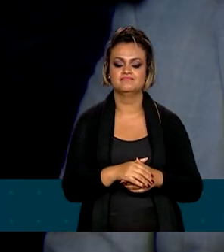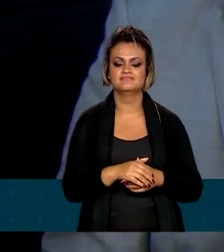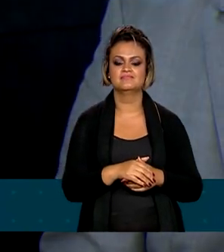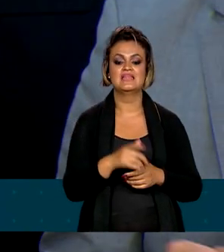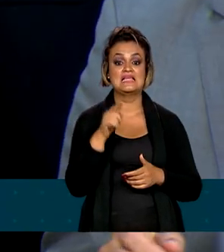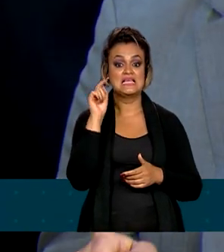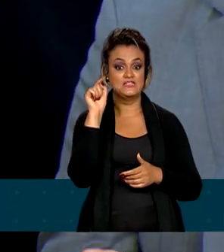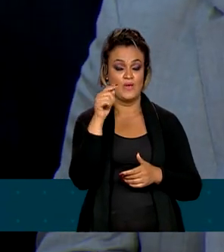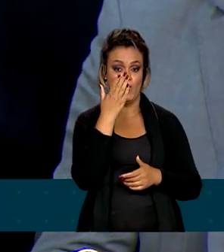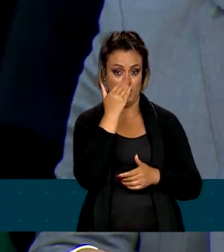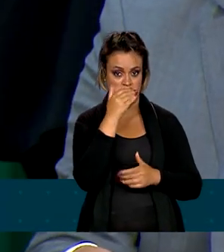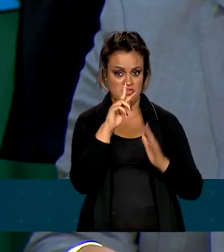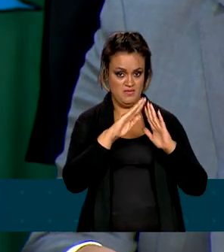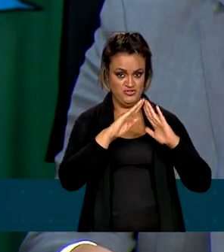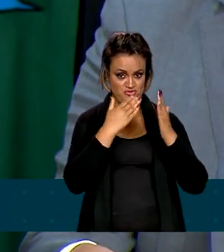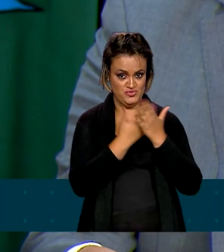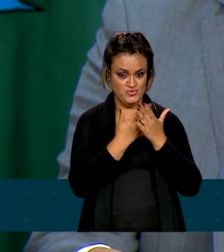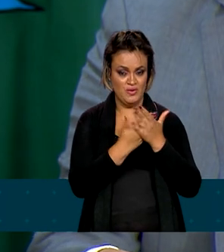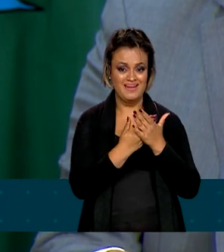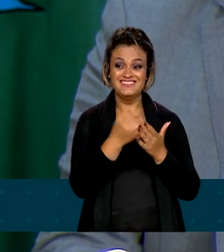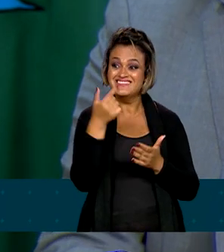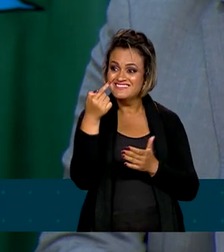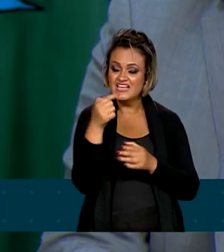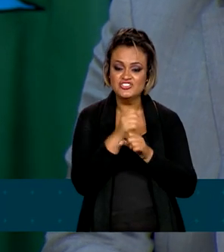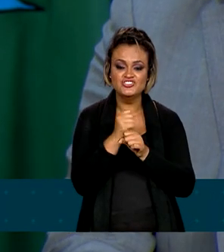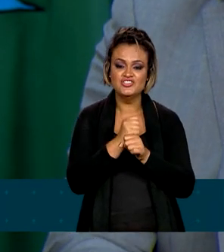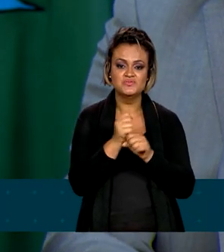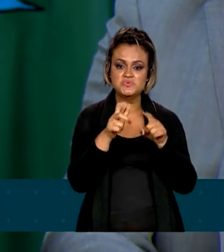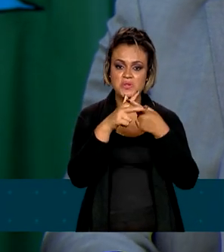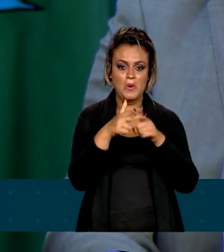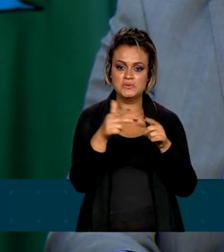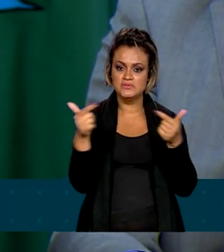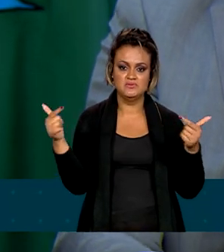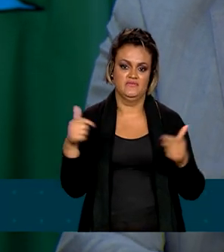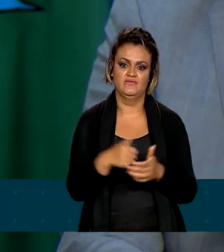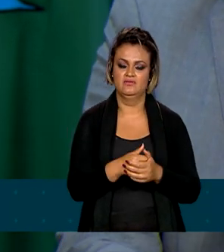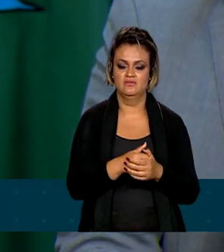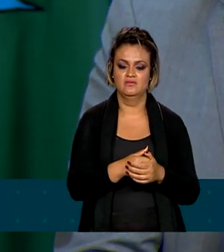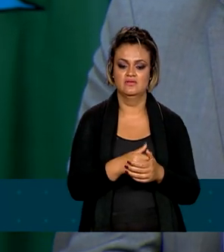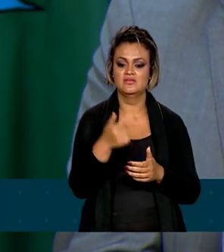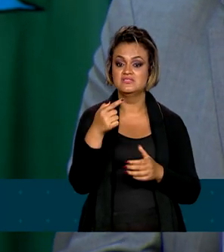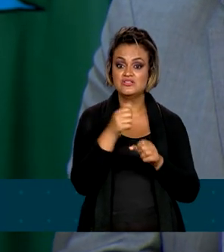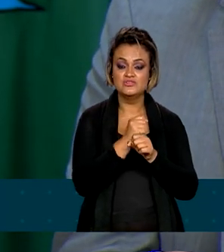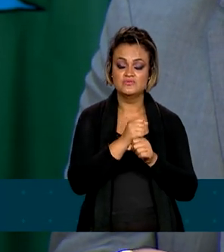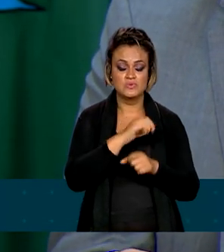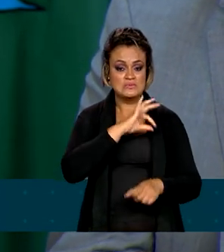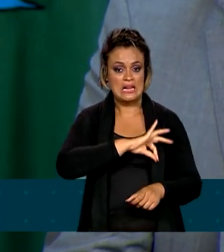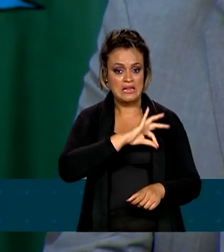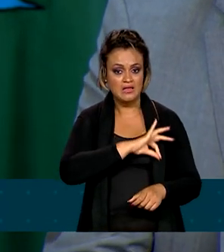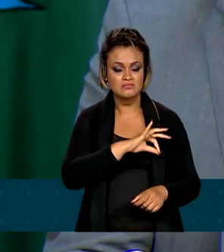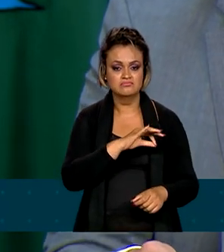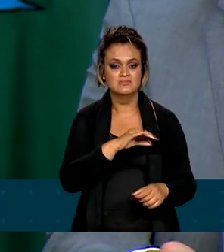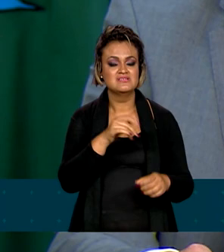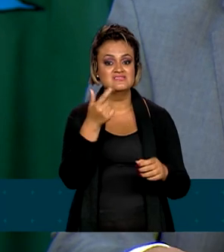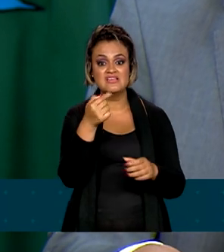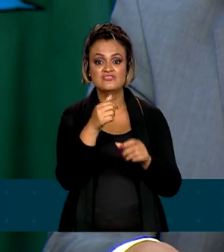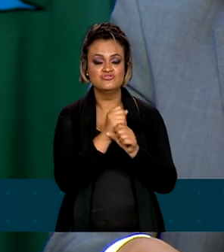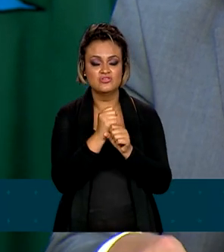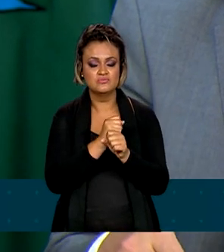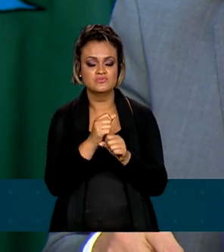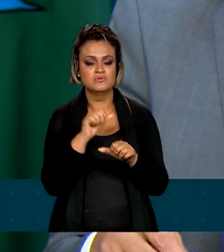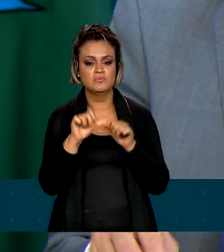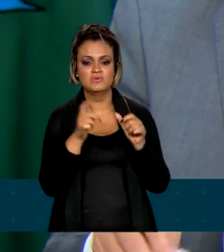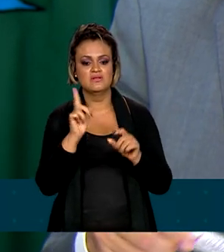Essa merenda escolar está há 7 anos sem reajuste. O salário mínimo está há 7 anos sem